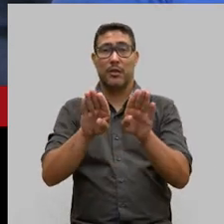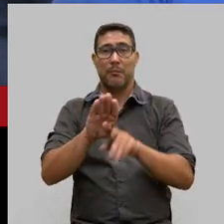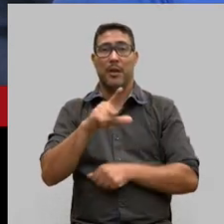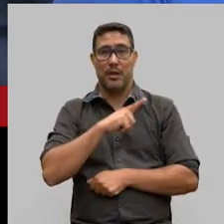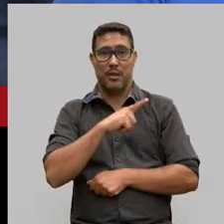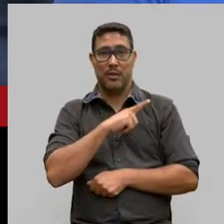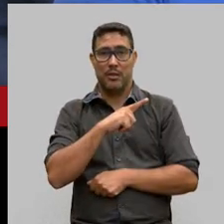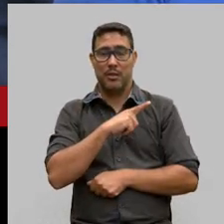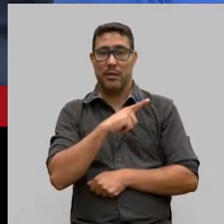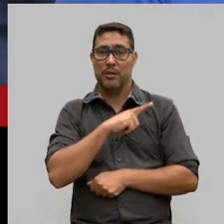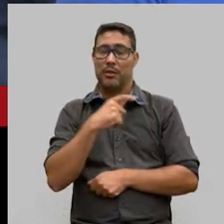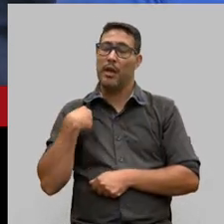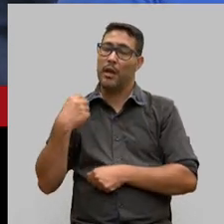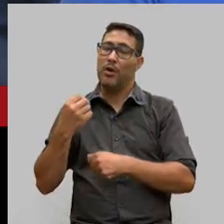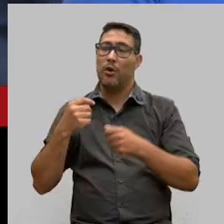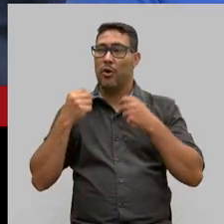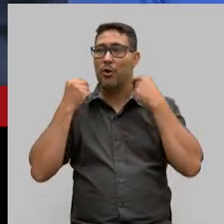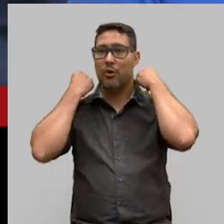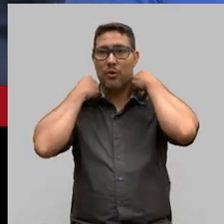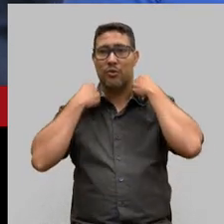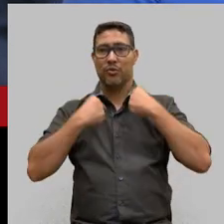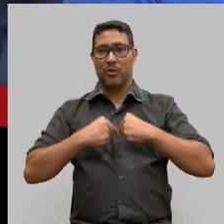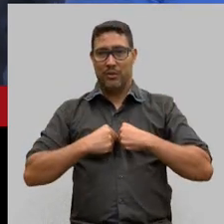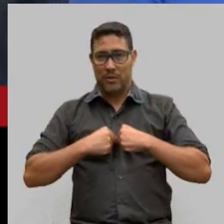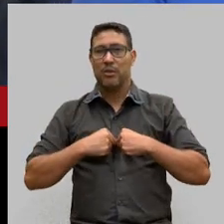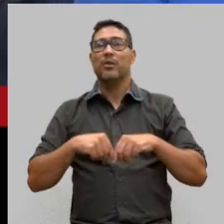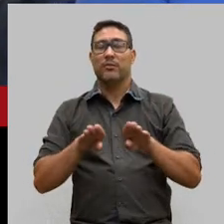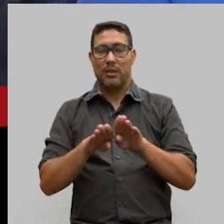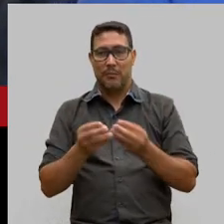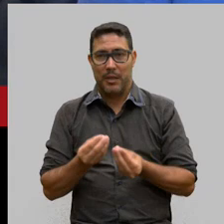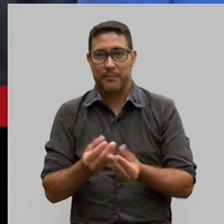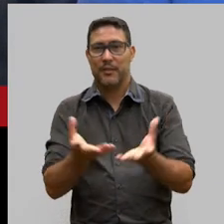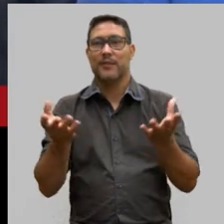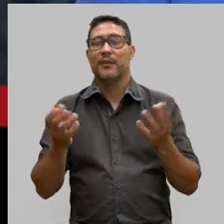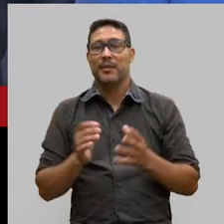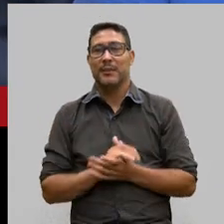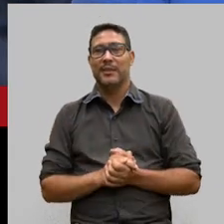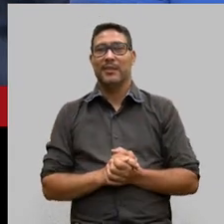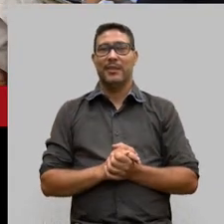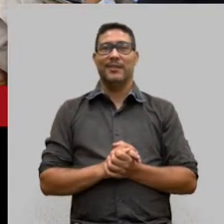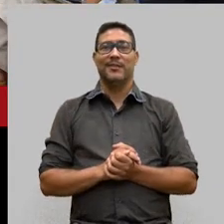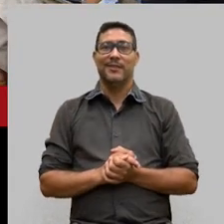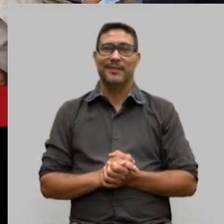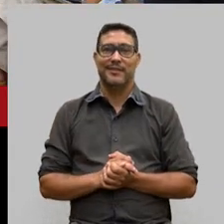pros participantes tá bem vamos dar continuidade ouv agora Deputado Reginaldo